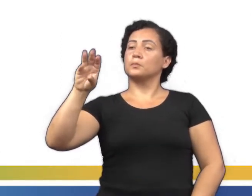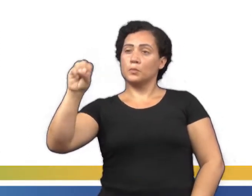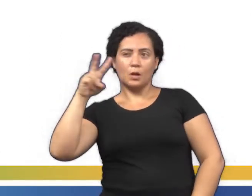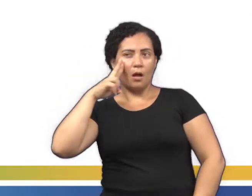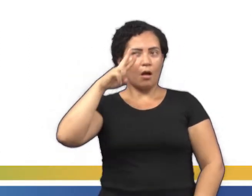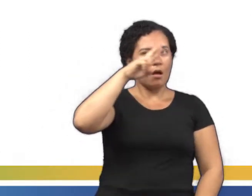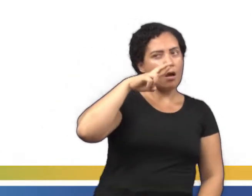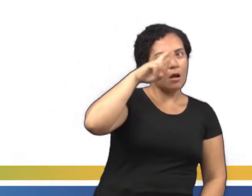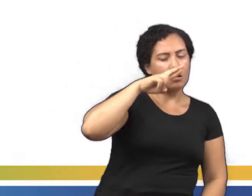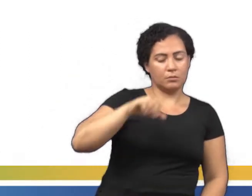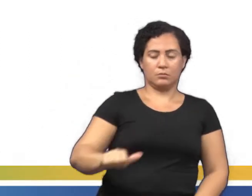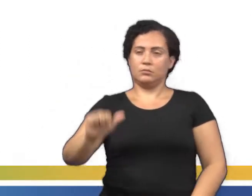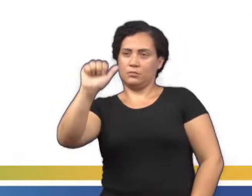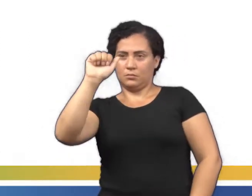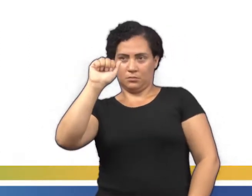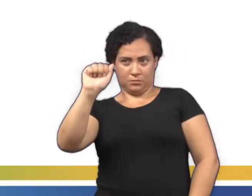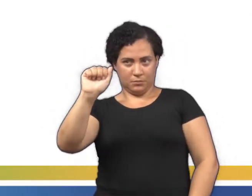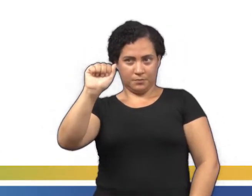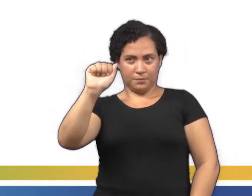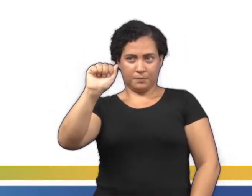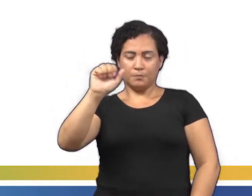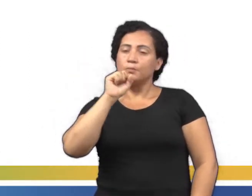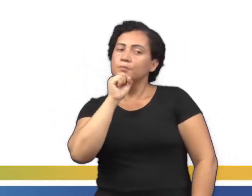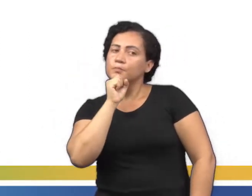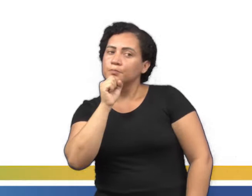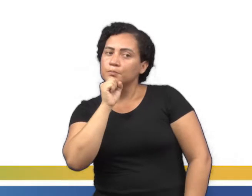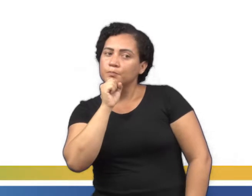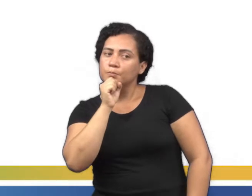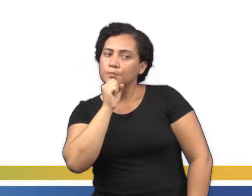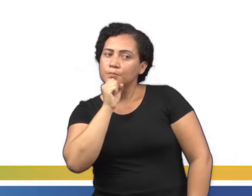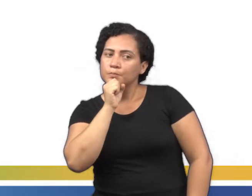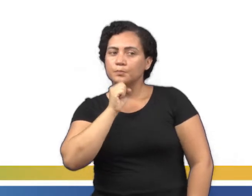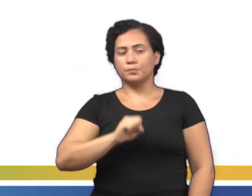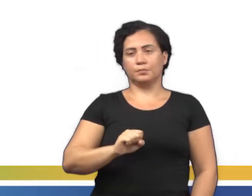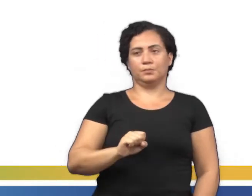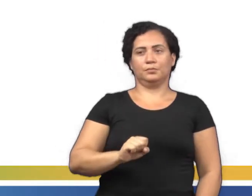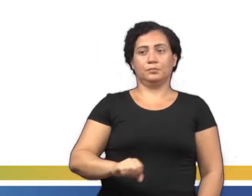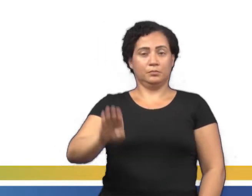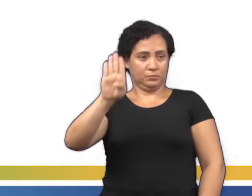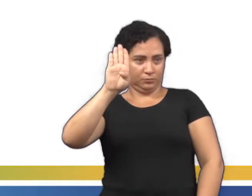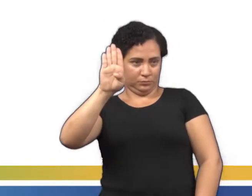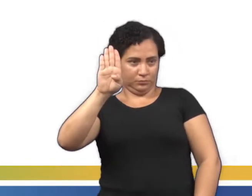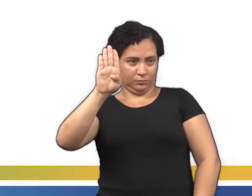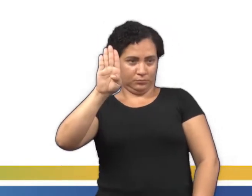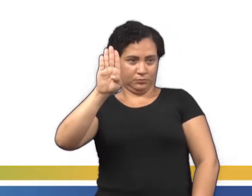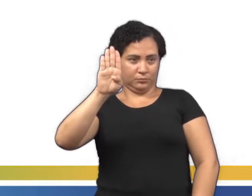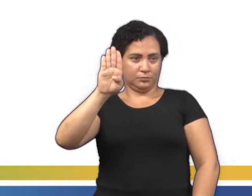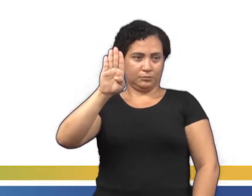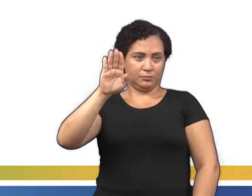em letra A, envelhecer. Letra B,